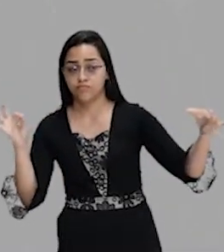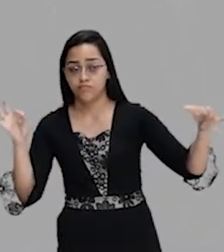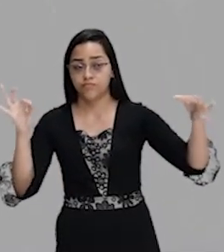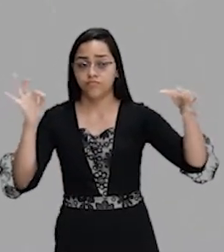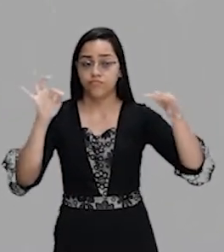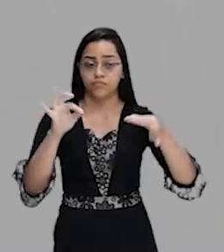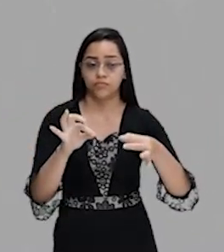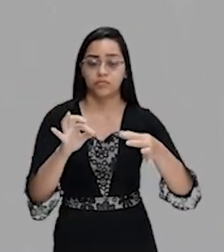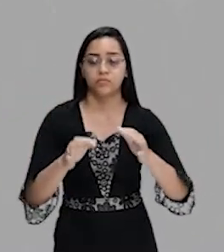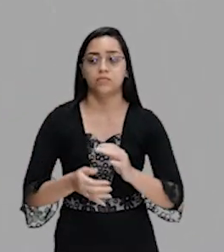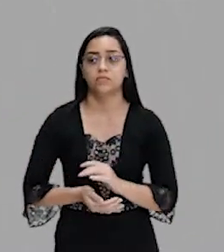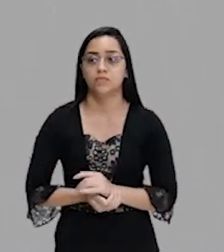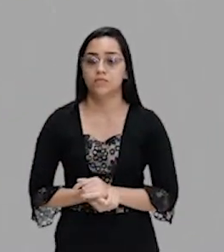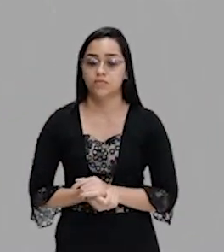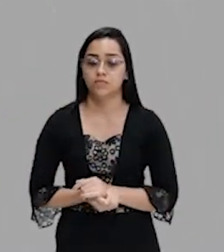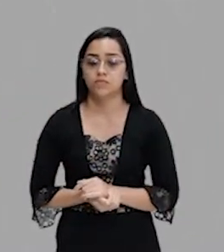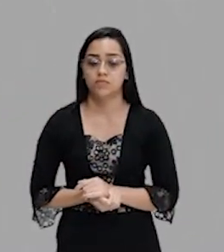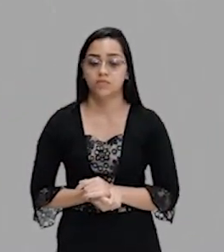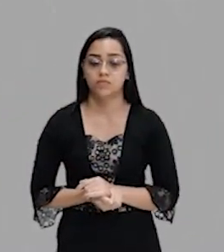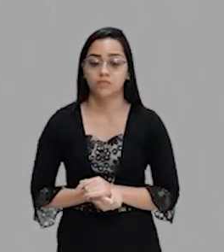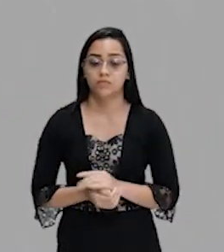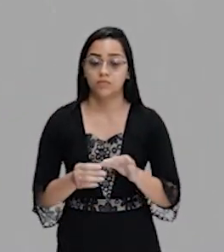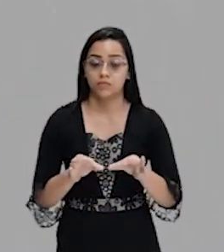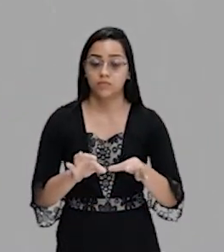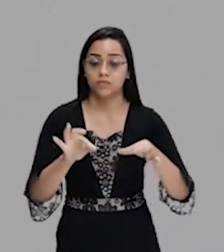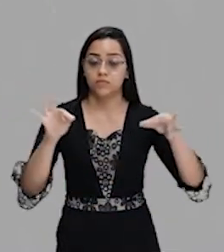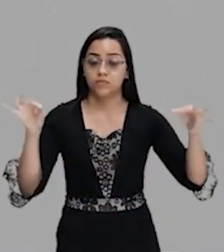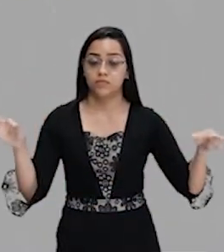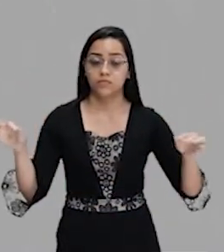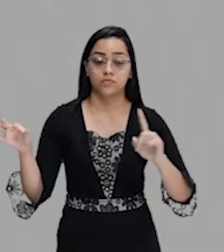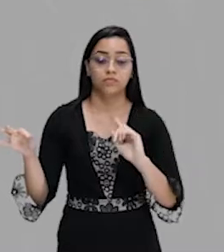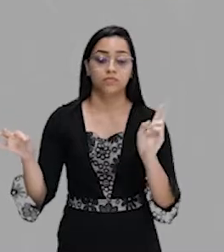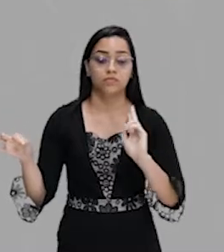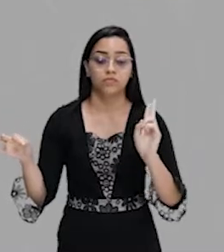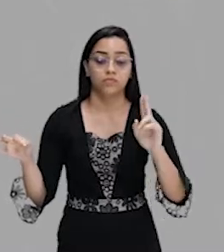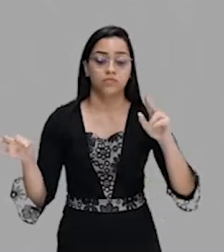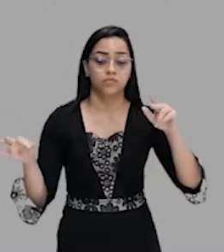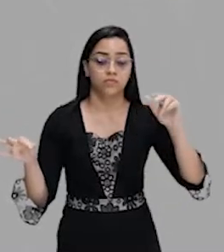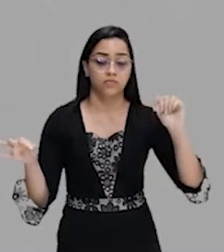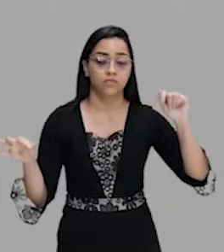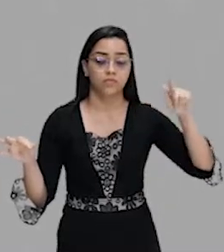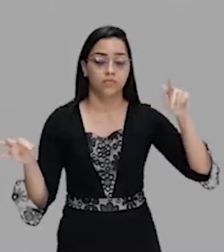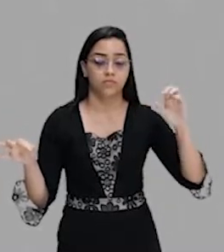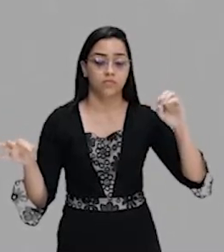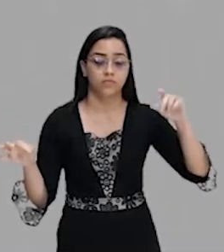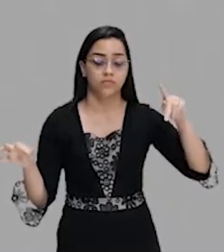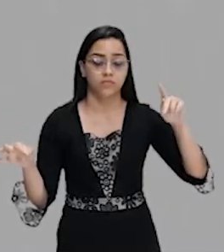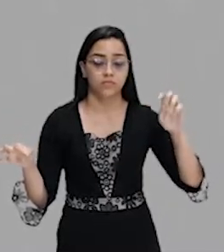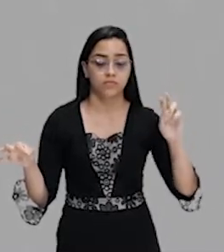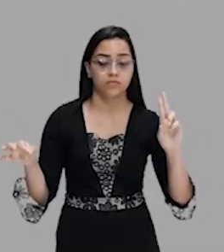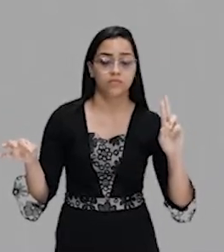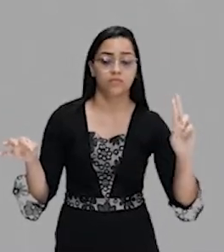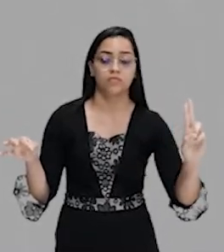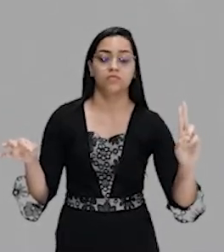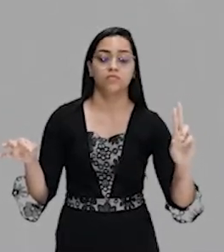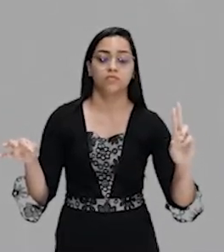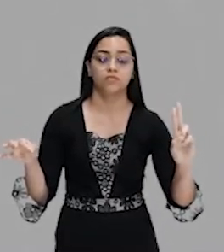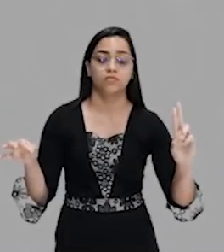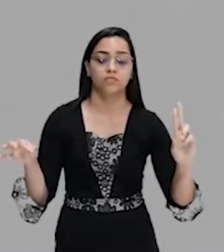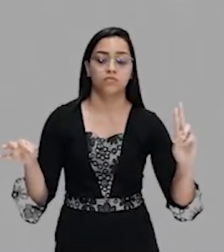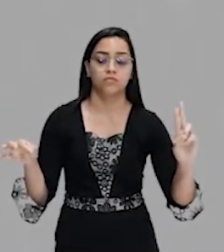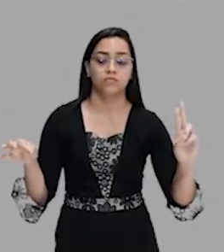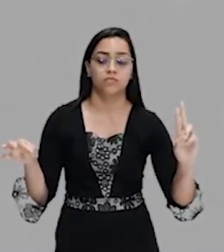está mais próxima, tá certo? O ponto que ela está mais distante nós chamamos de apogeu, certo? Então o